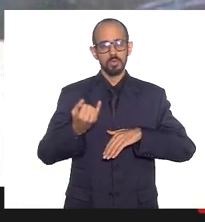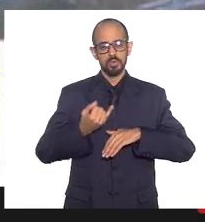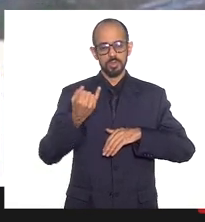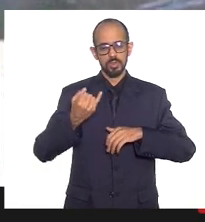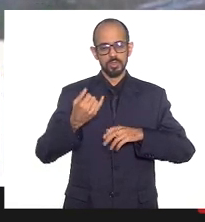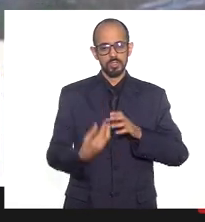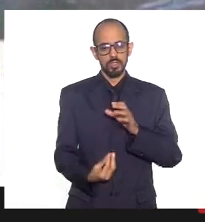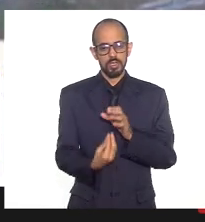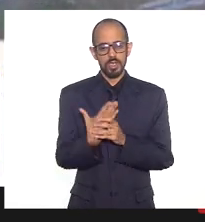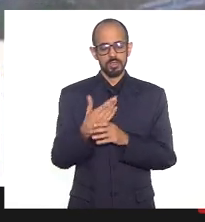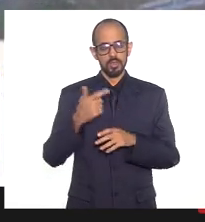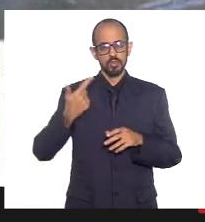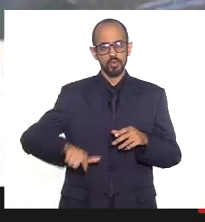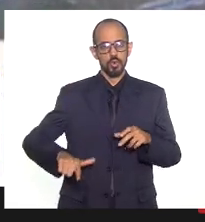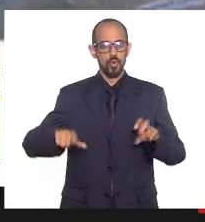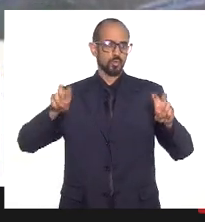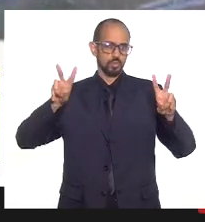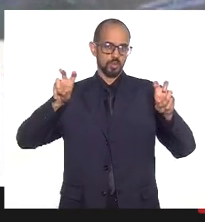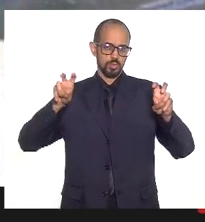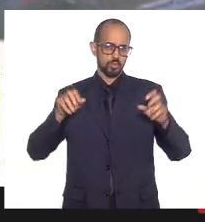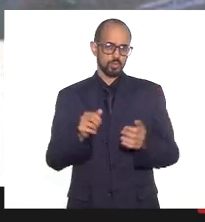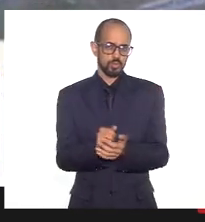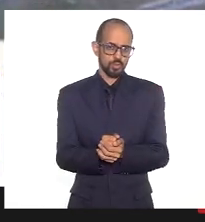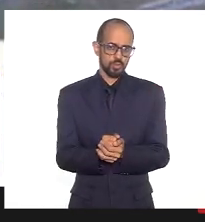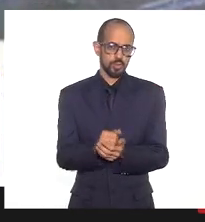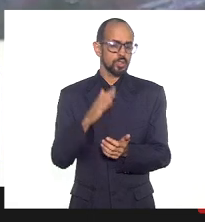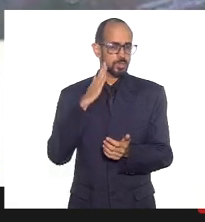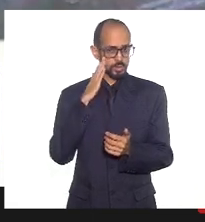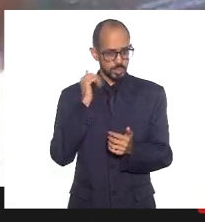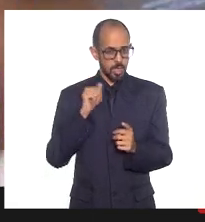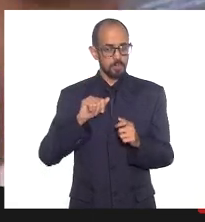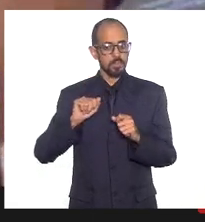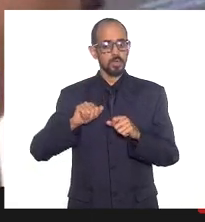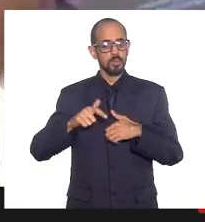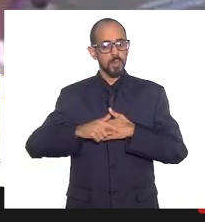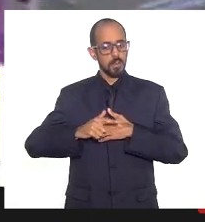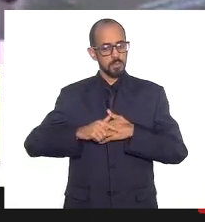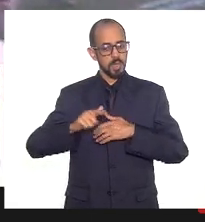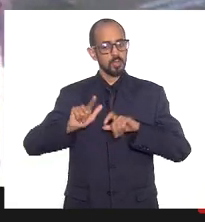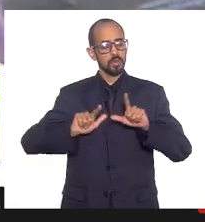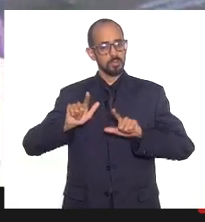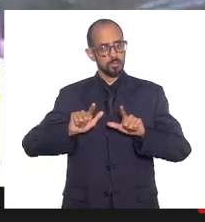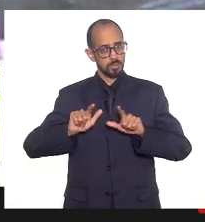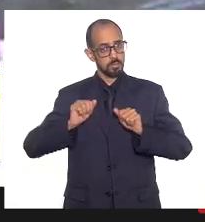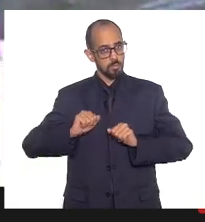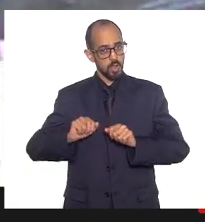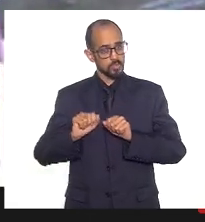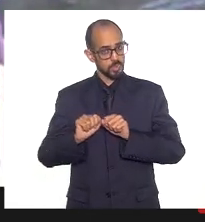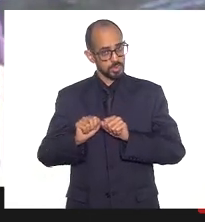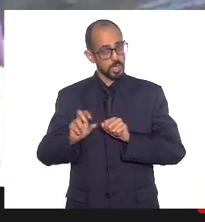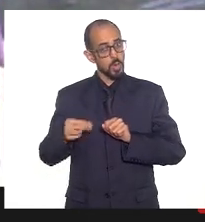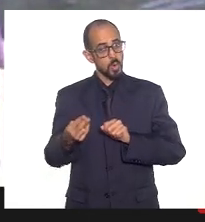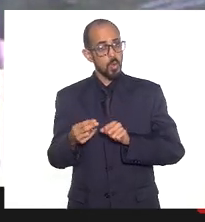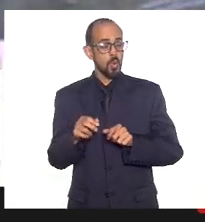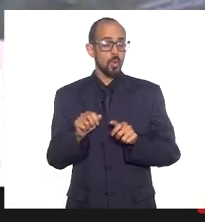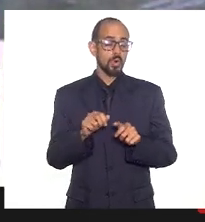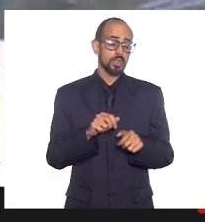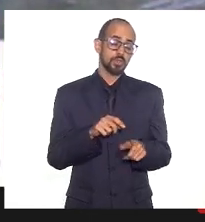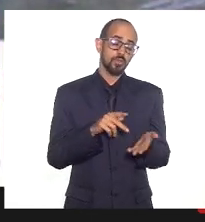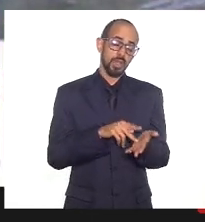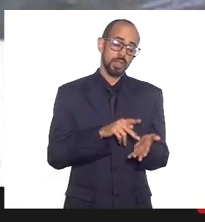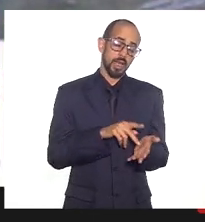outras narrativas. A gente sabe o papel que a mídia pode cumprir e o papel que ela normalmente cumpre na construção dos